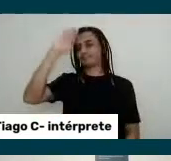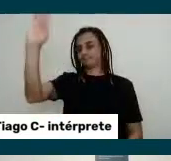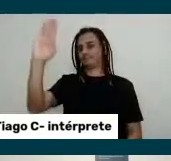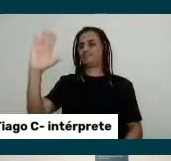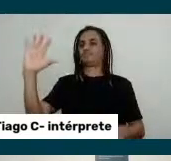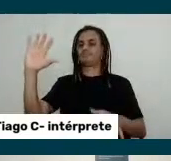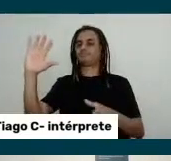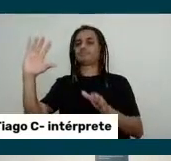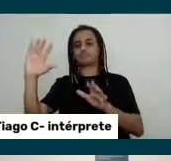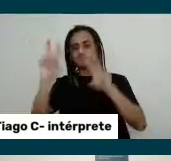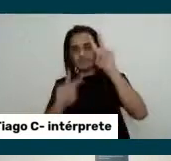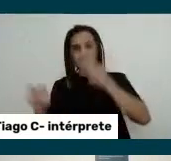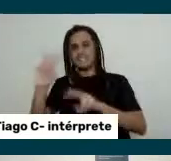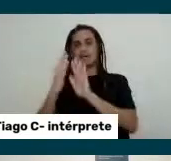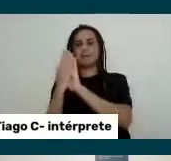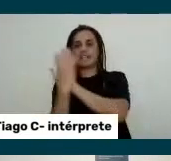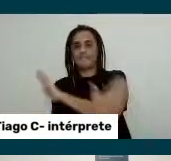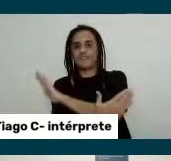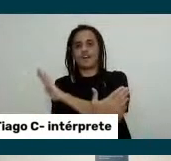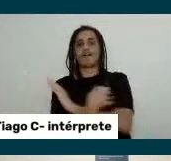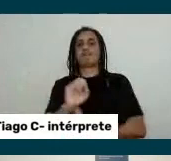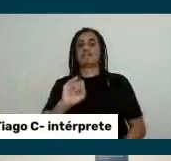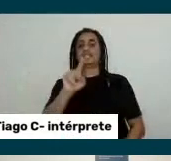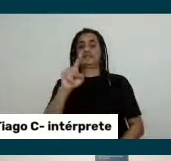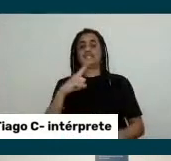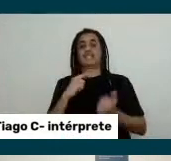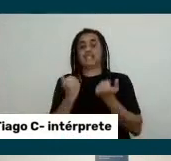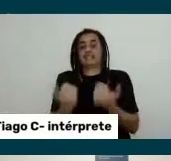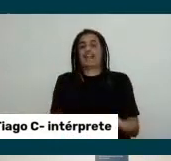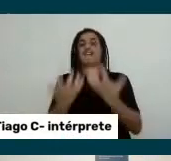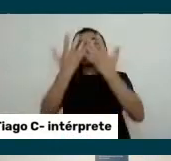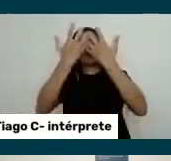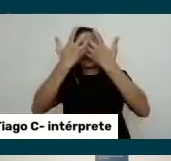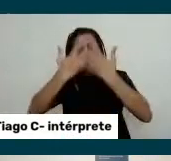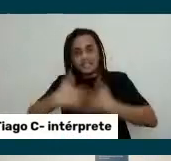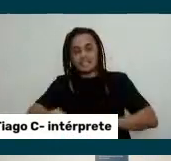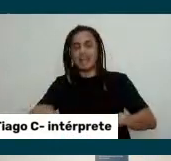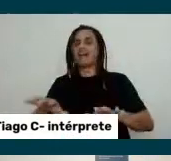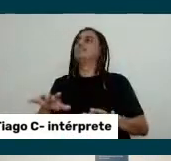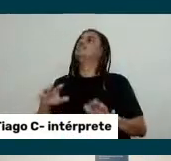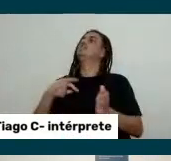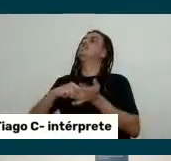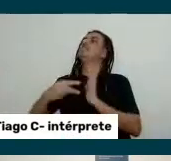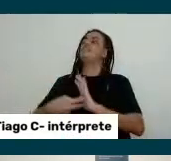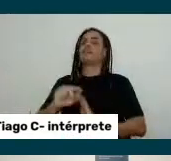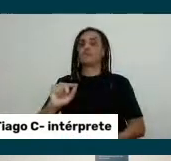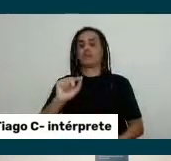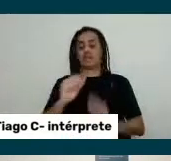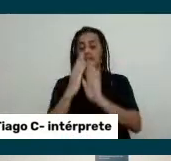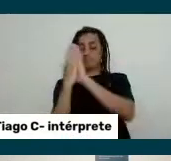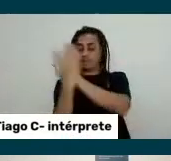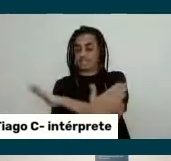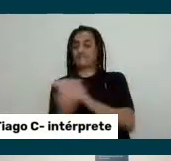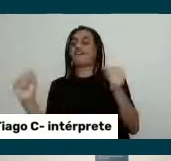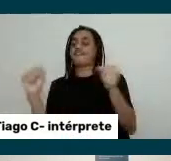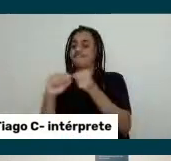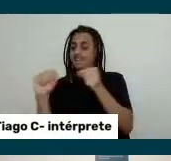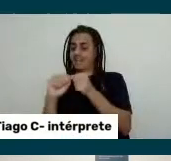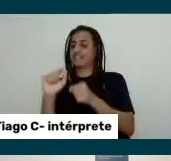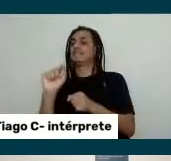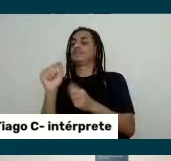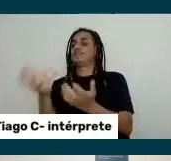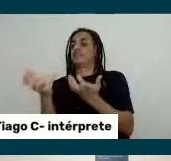conjunto de pessoas que dão funcionalidades para os times de entrega, mas a plataforma faz o que ela quer que você faça e o time de entrega tem